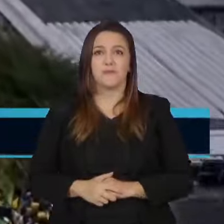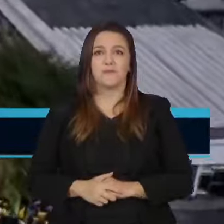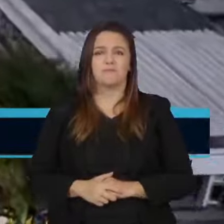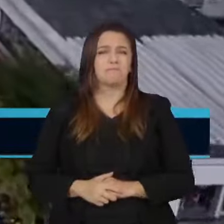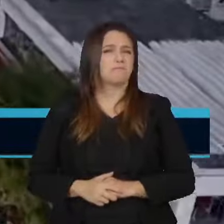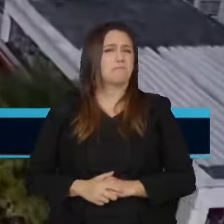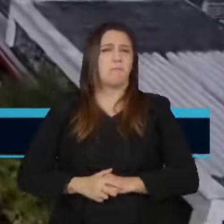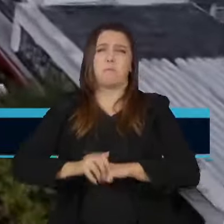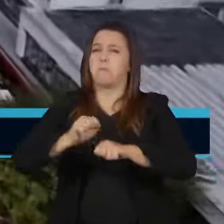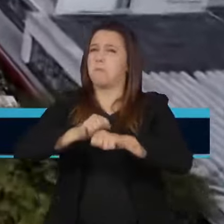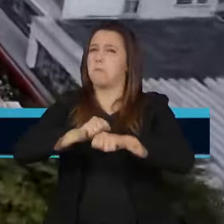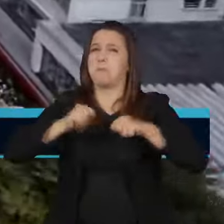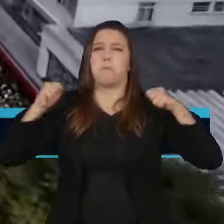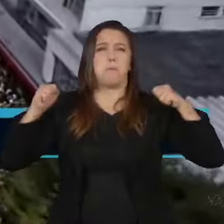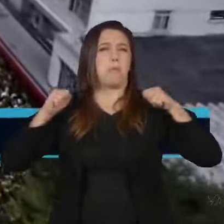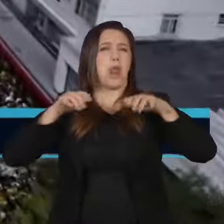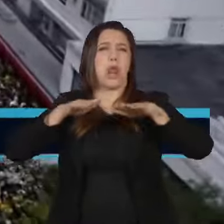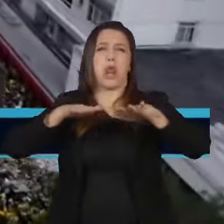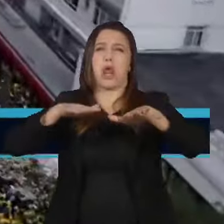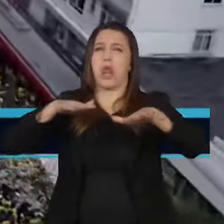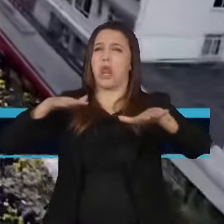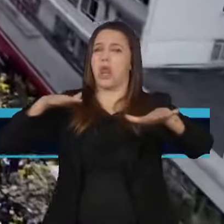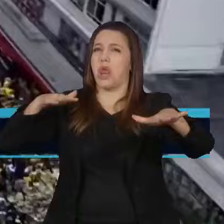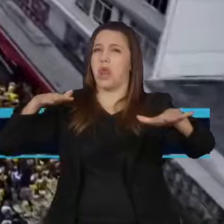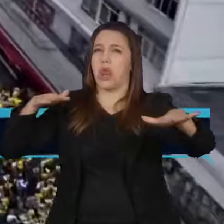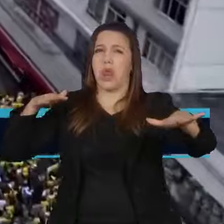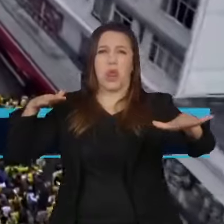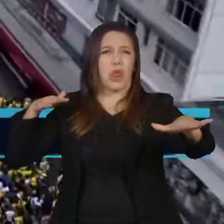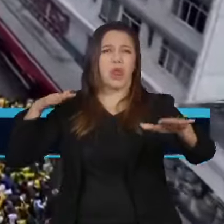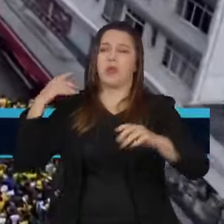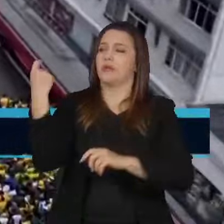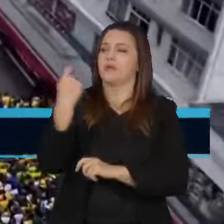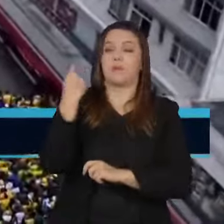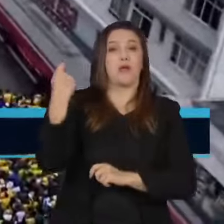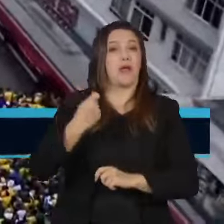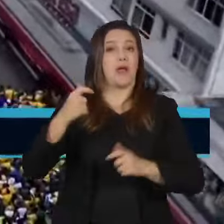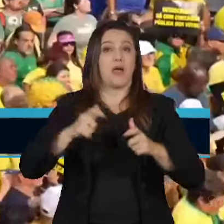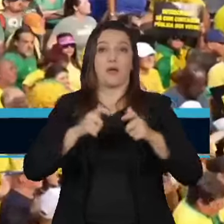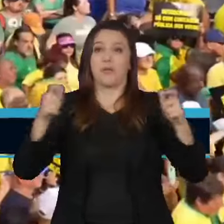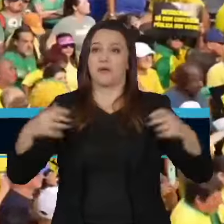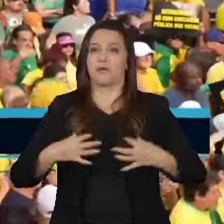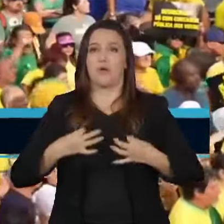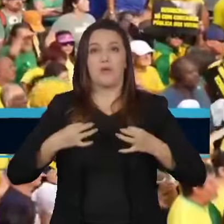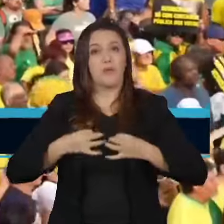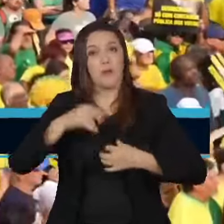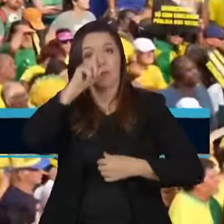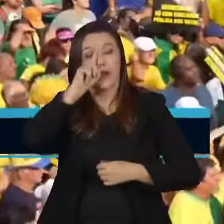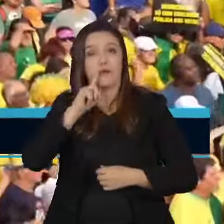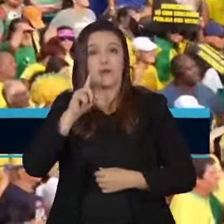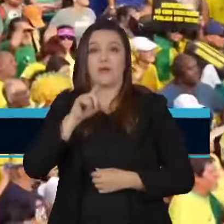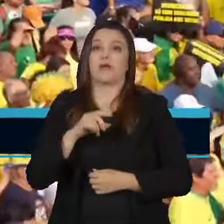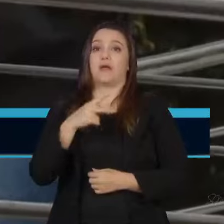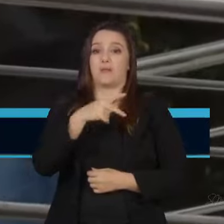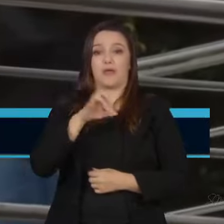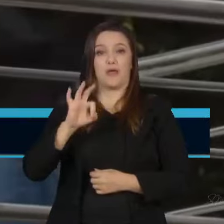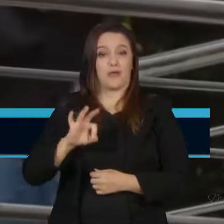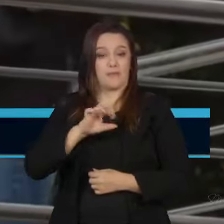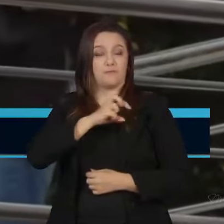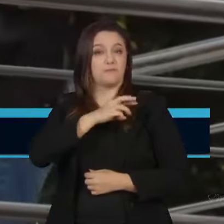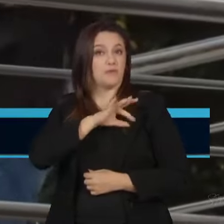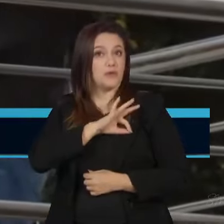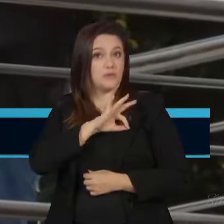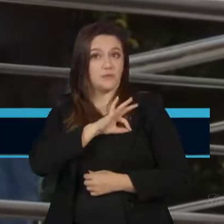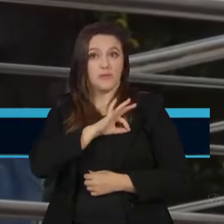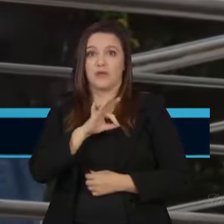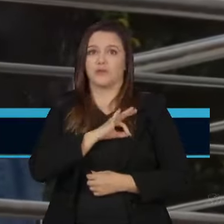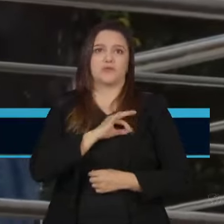Milhares de manifestantes ocuparam vários quarteirões da avenida, a maioria com camisetas amarelas. A Polícia Militar não divulgou o público. O ato